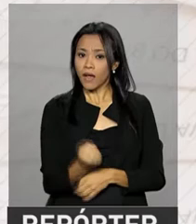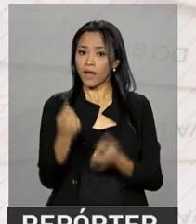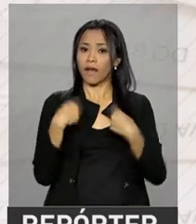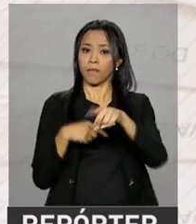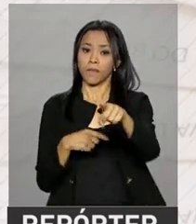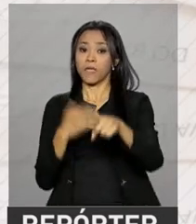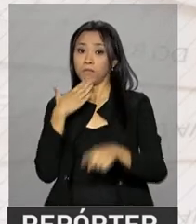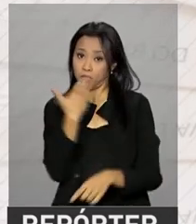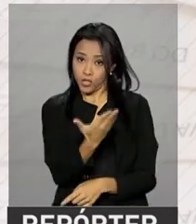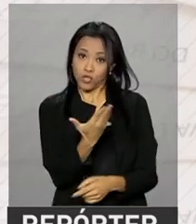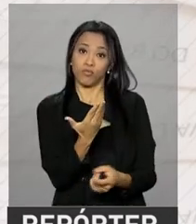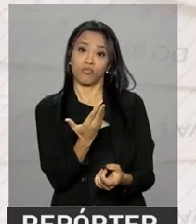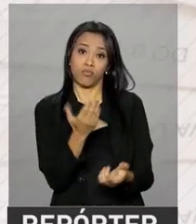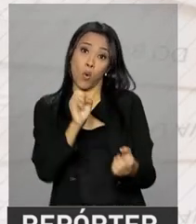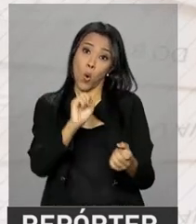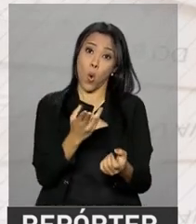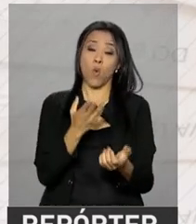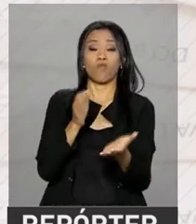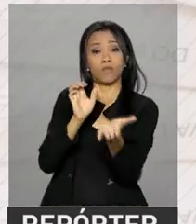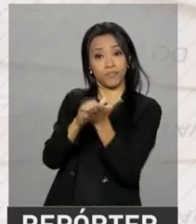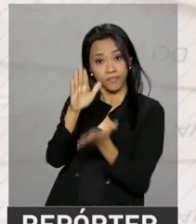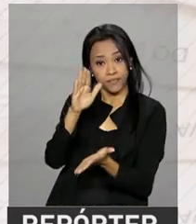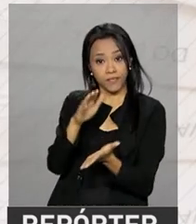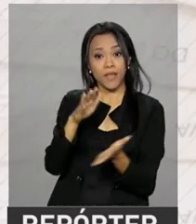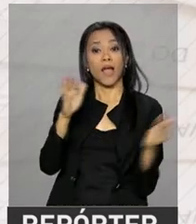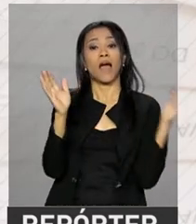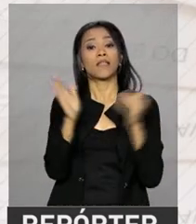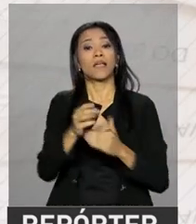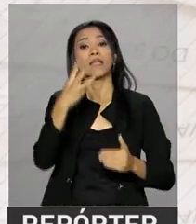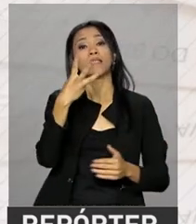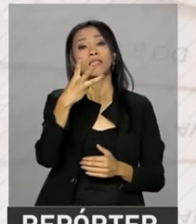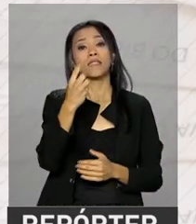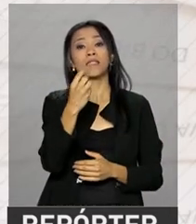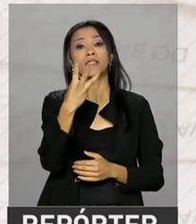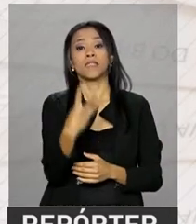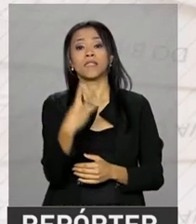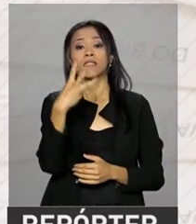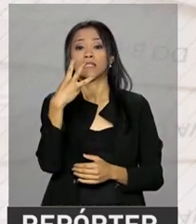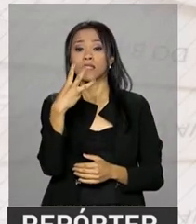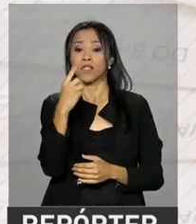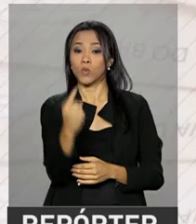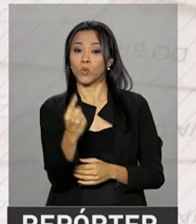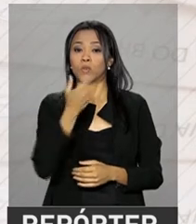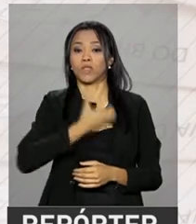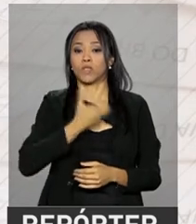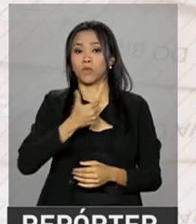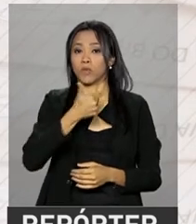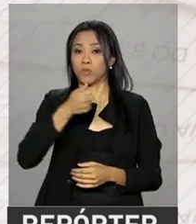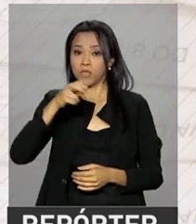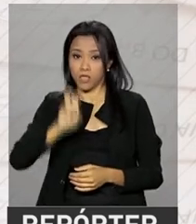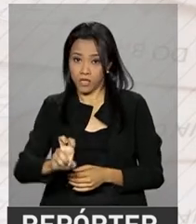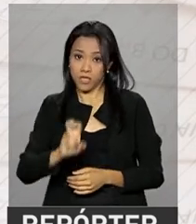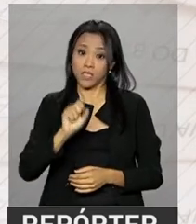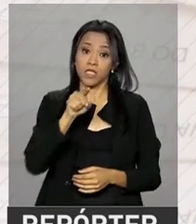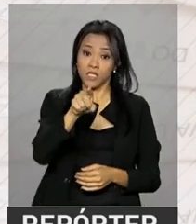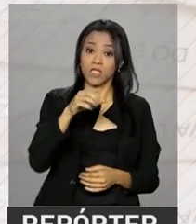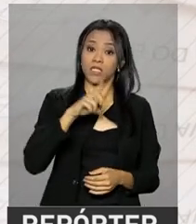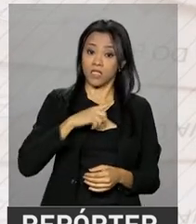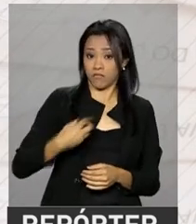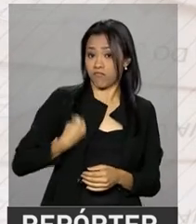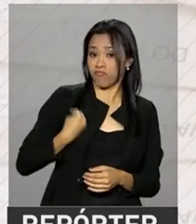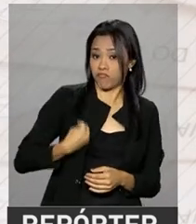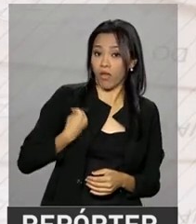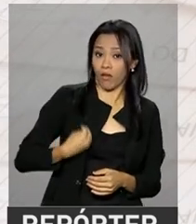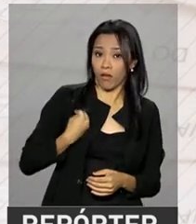pediu demissão ou foi demitido por justa causa até 31 de dezembro de 2015. Para confirmar se você tem algum saldo a